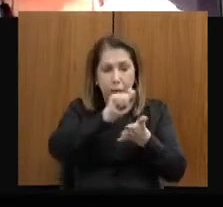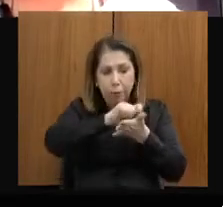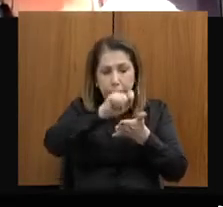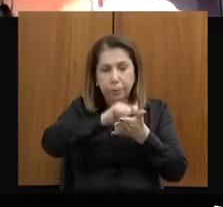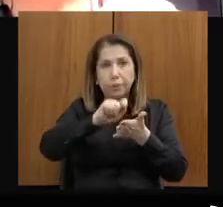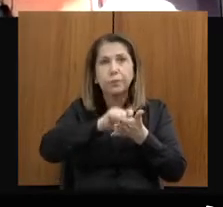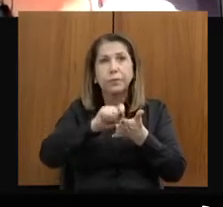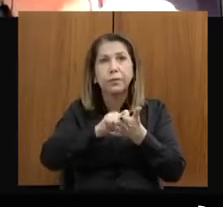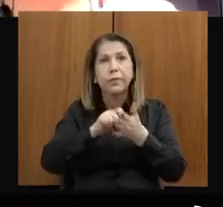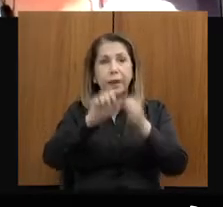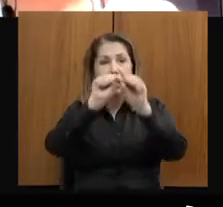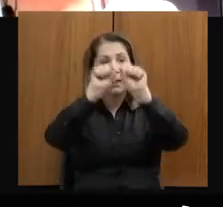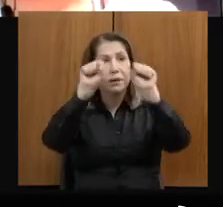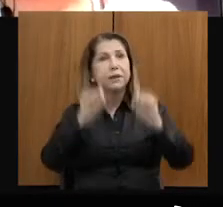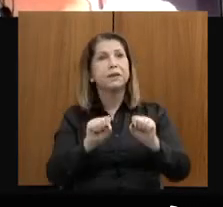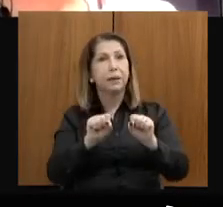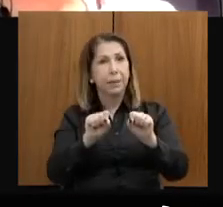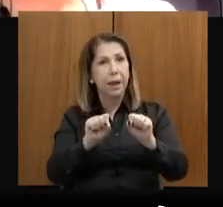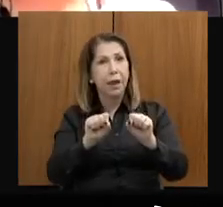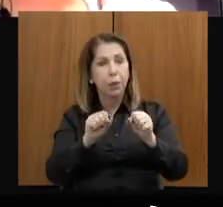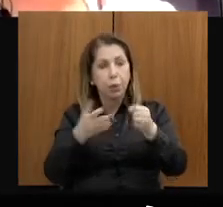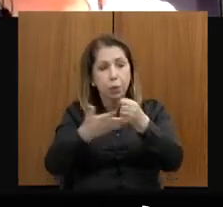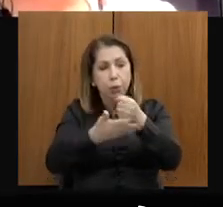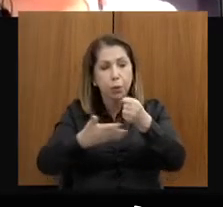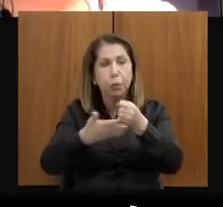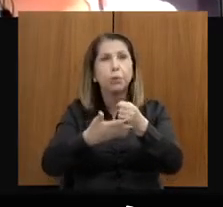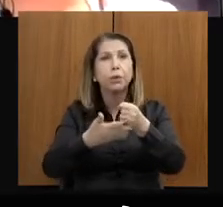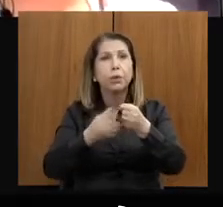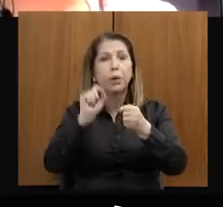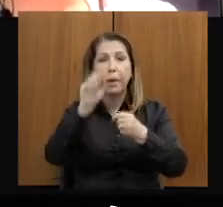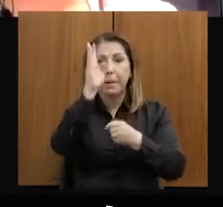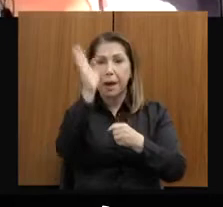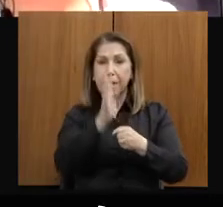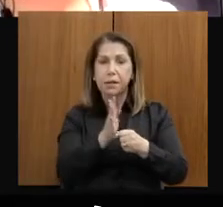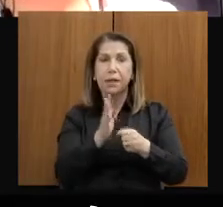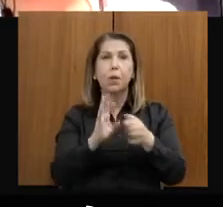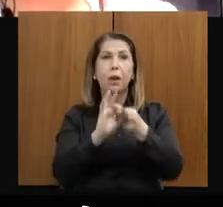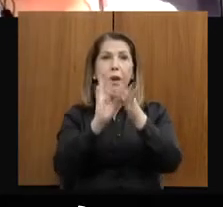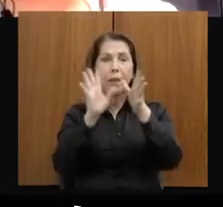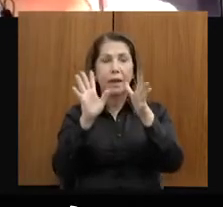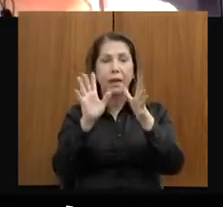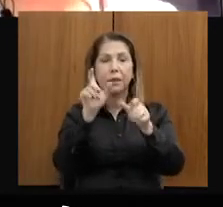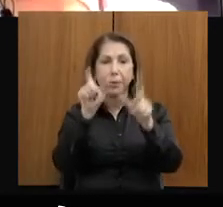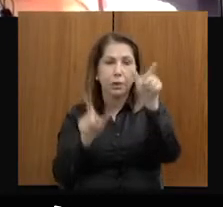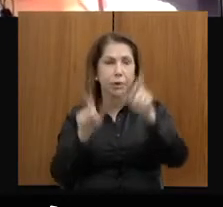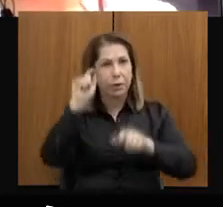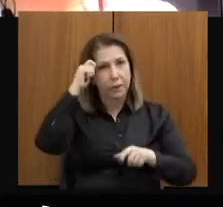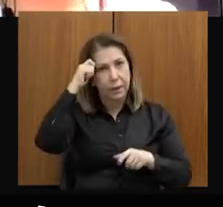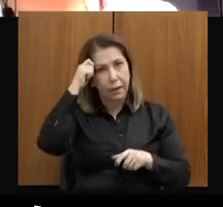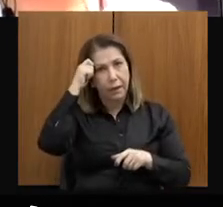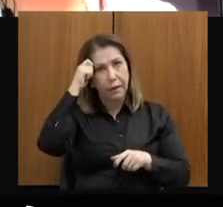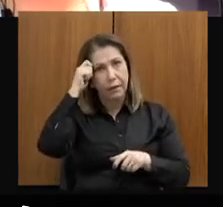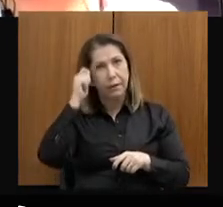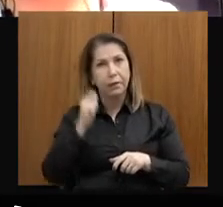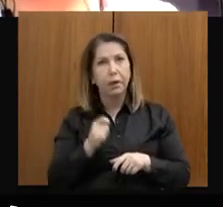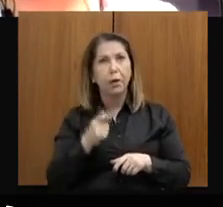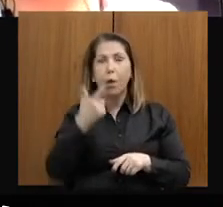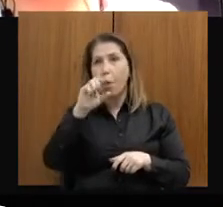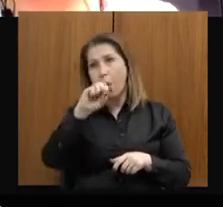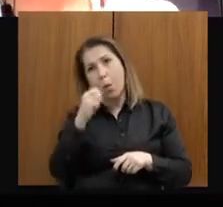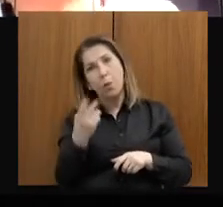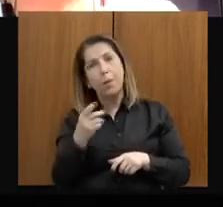no sistema de precariedade a tal da Liberdade no Brasil para pessoas negras o que as pessoas